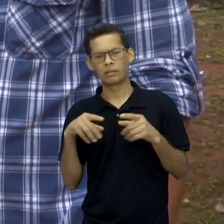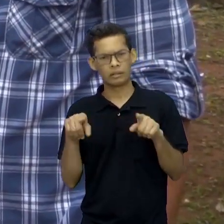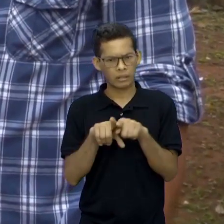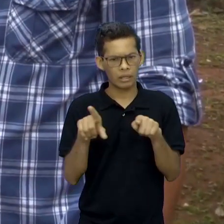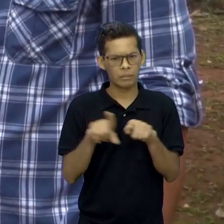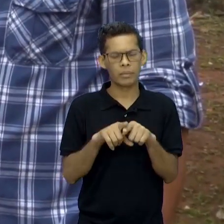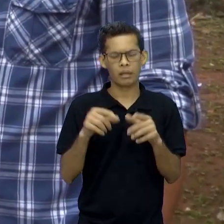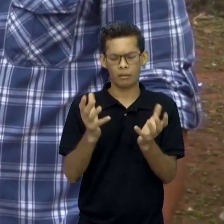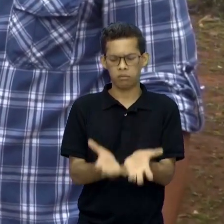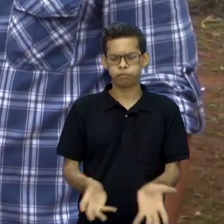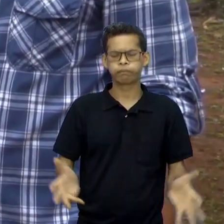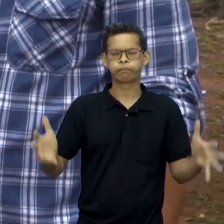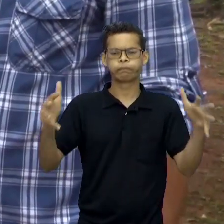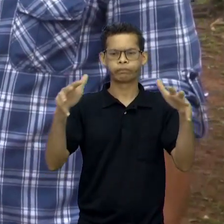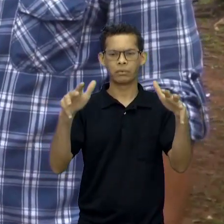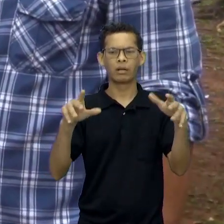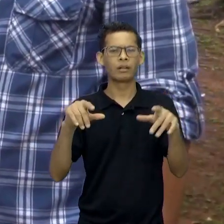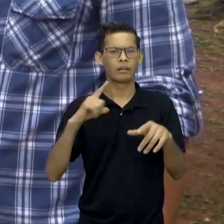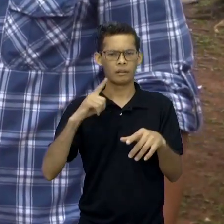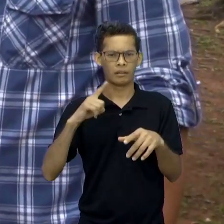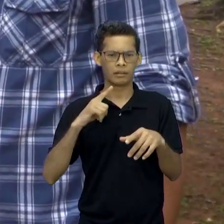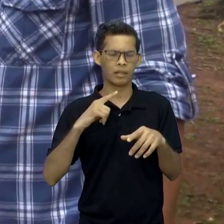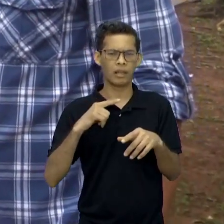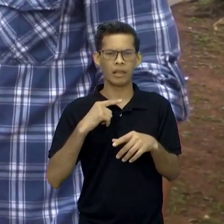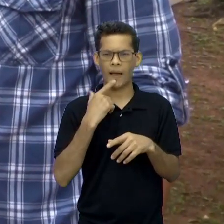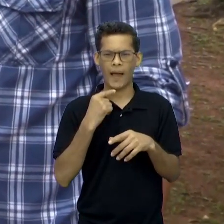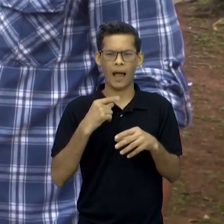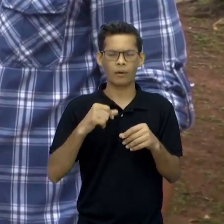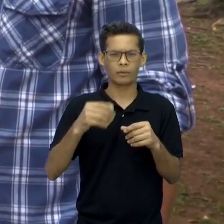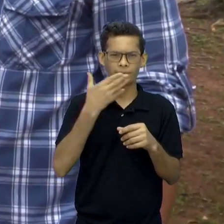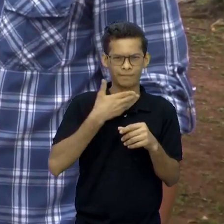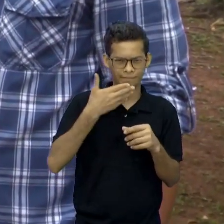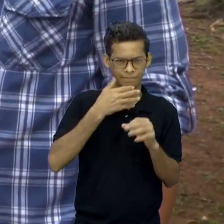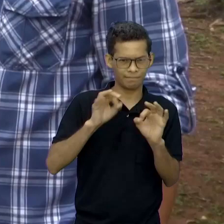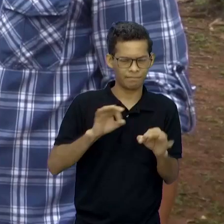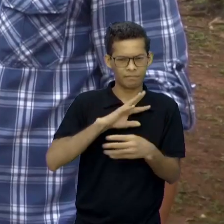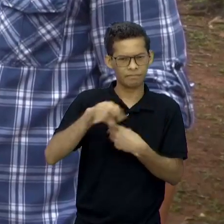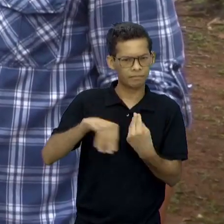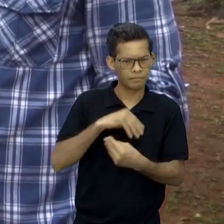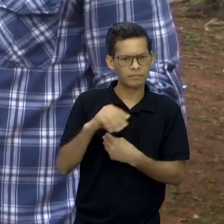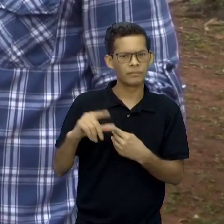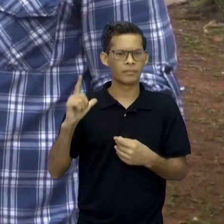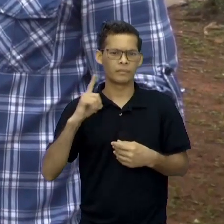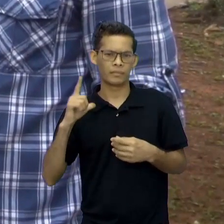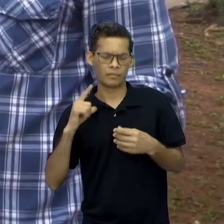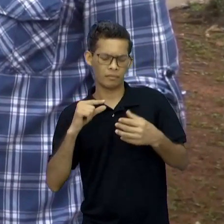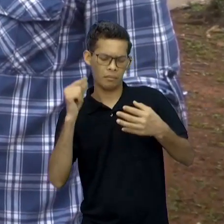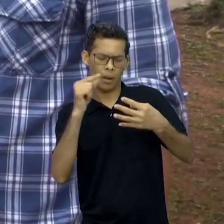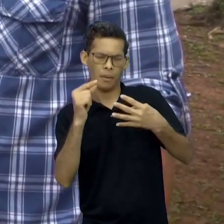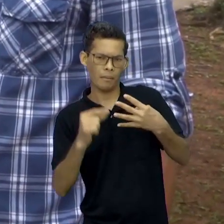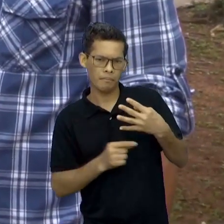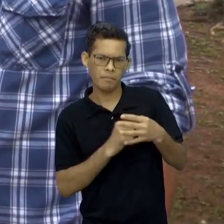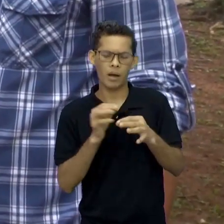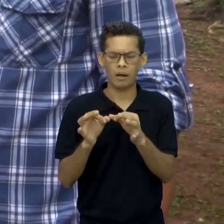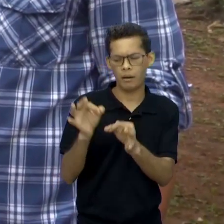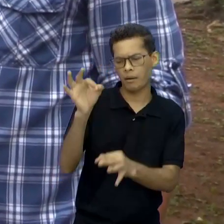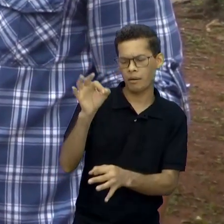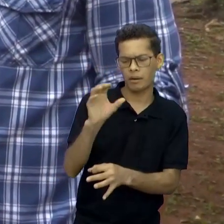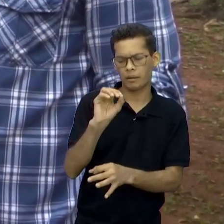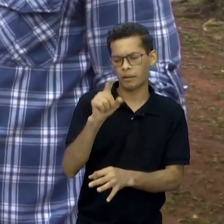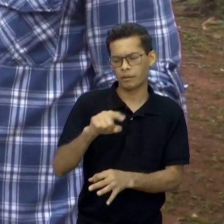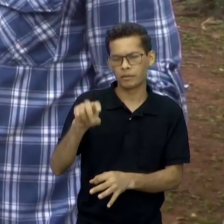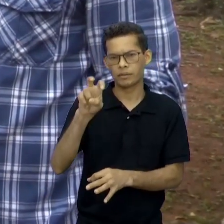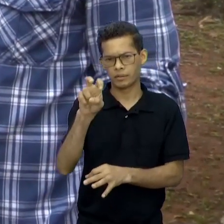na vertical, e depois nós temos vários tambores na horizontal em profundidades que variam de meio metro até 2